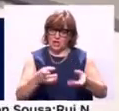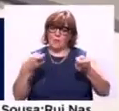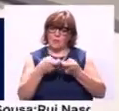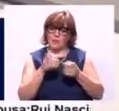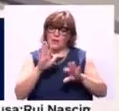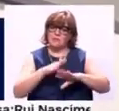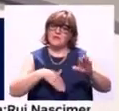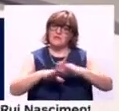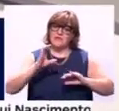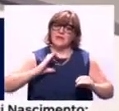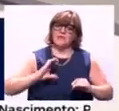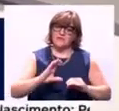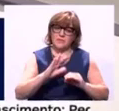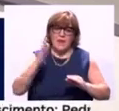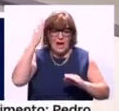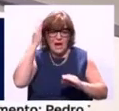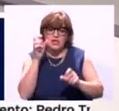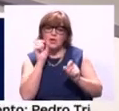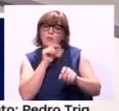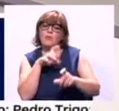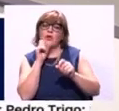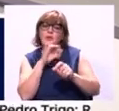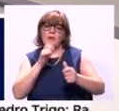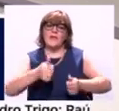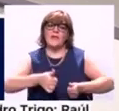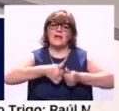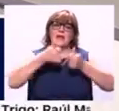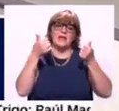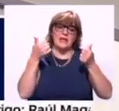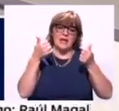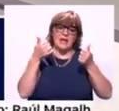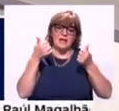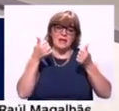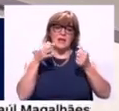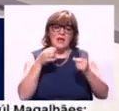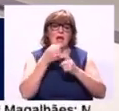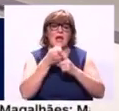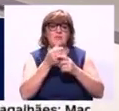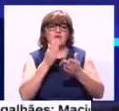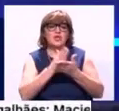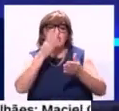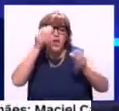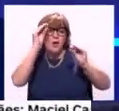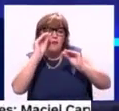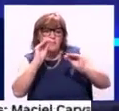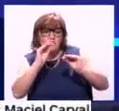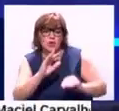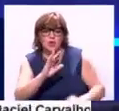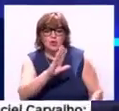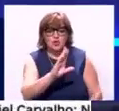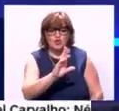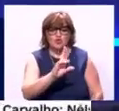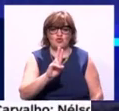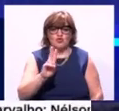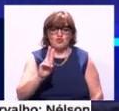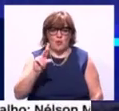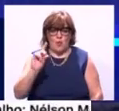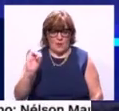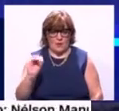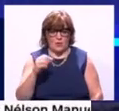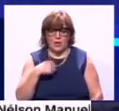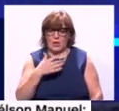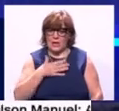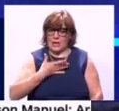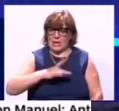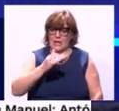preciso fazer esses investimentos. Acha que é possível ganhar apostando apenas na formação? Júlio, eu não quero estar com aquela